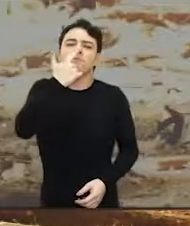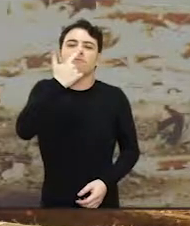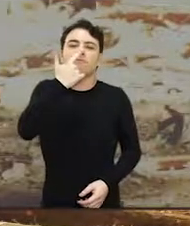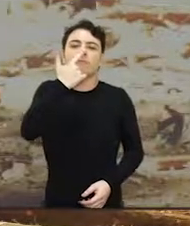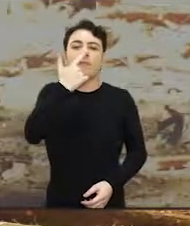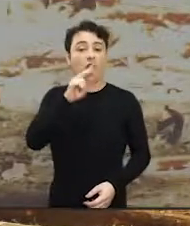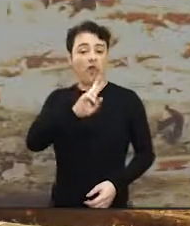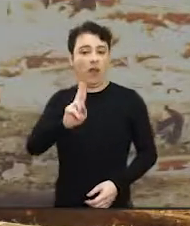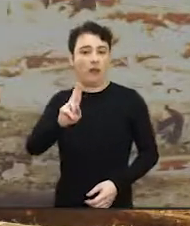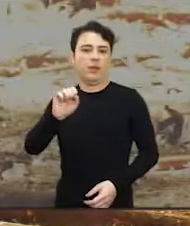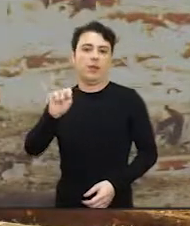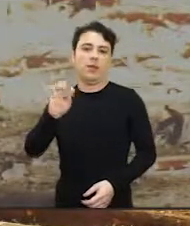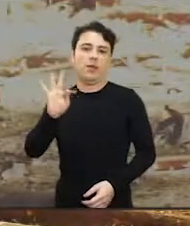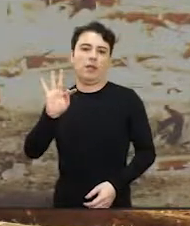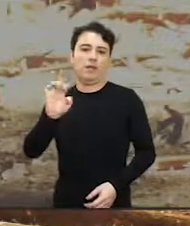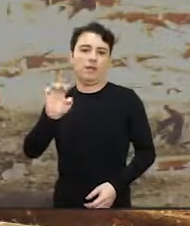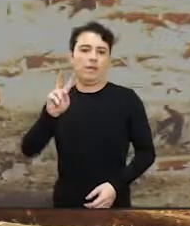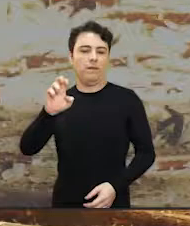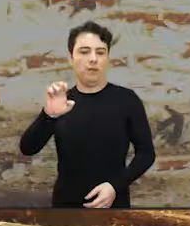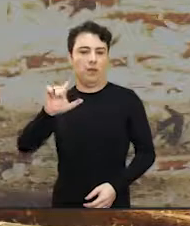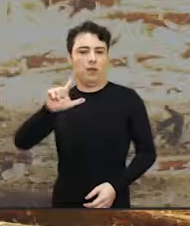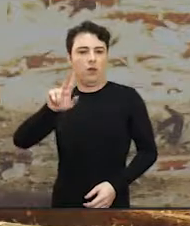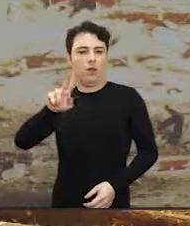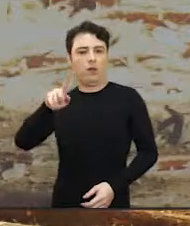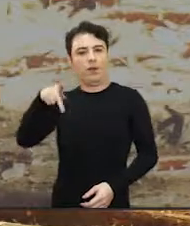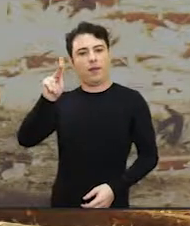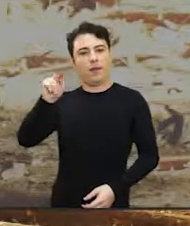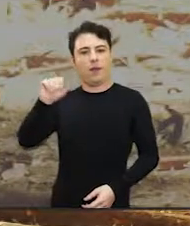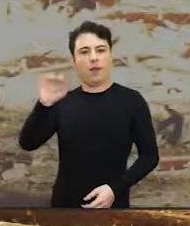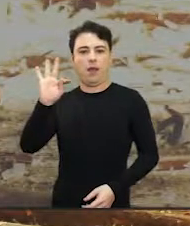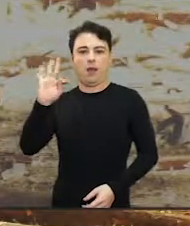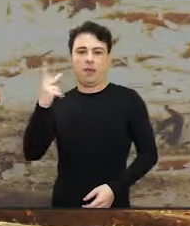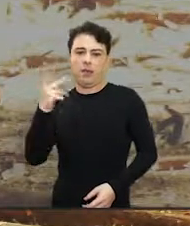de compositores. Eu me ligo muito aos compositores, assim.